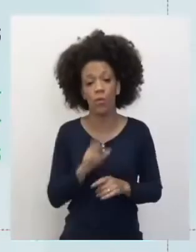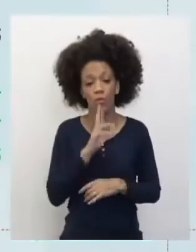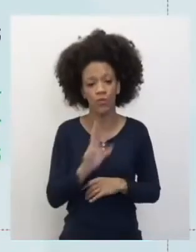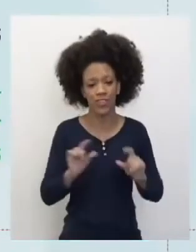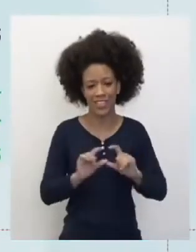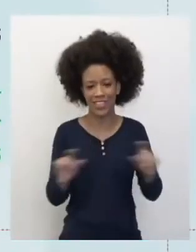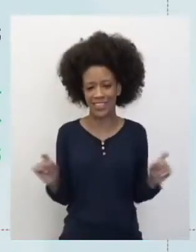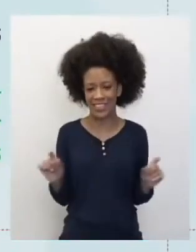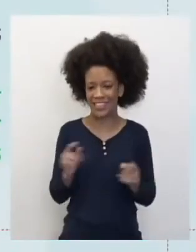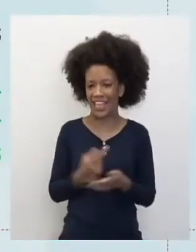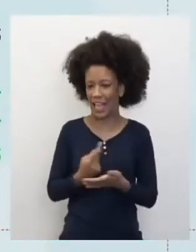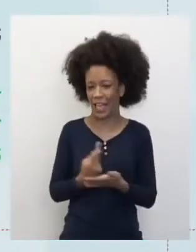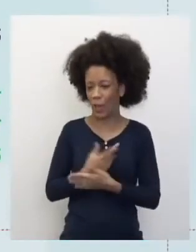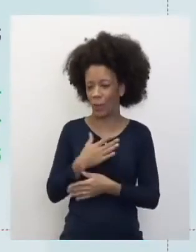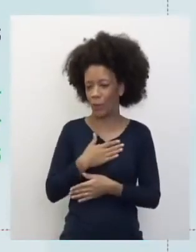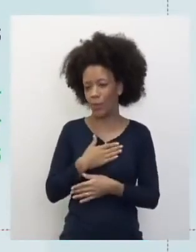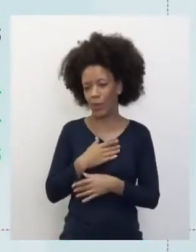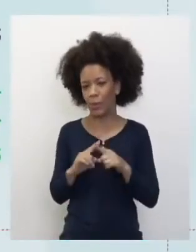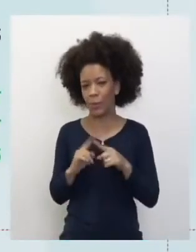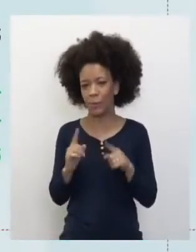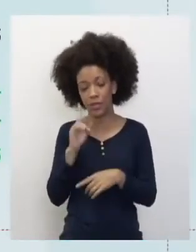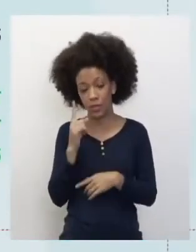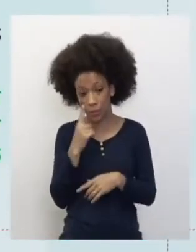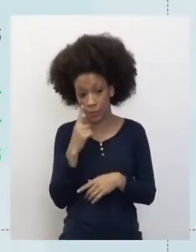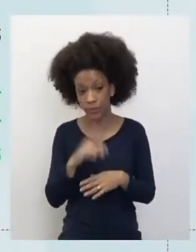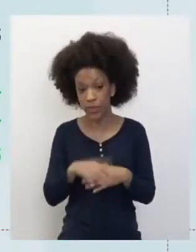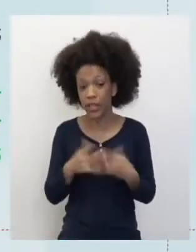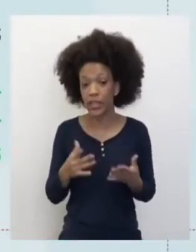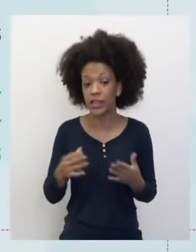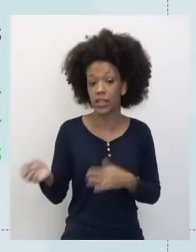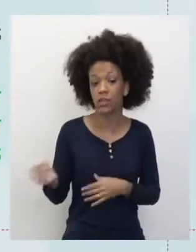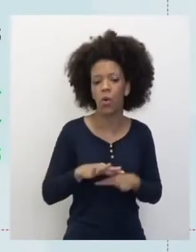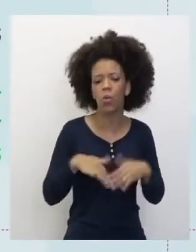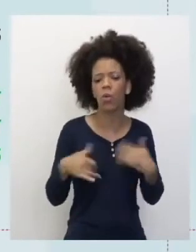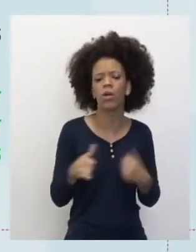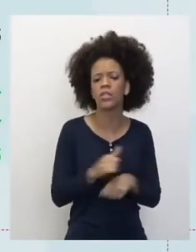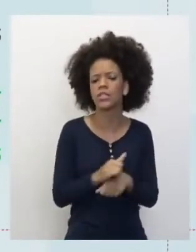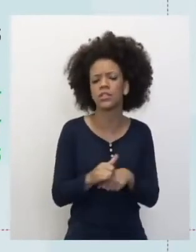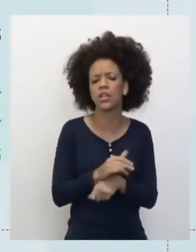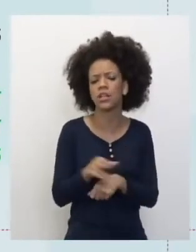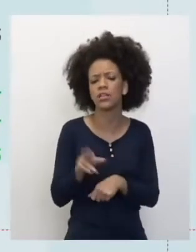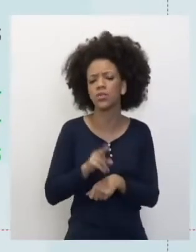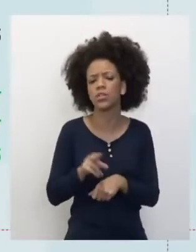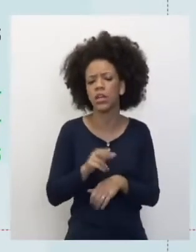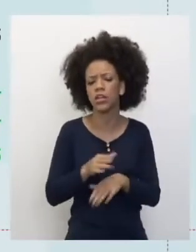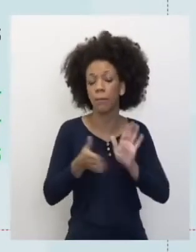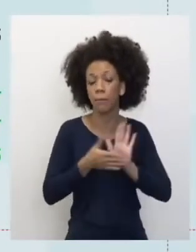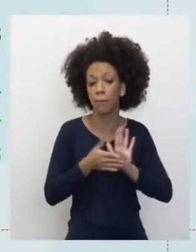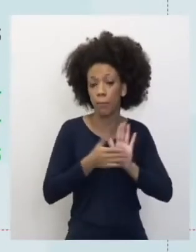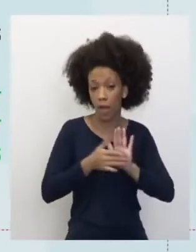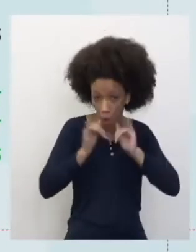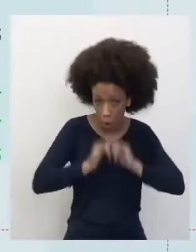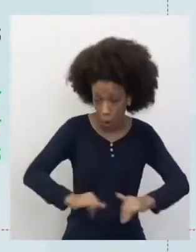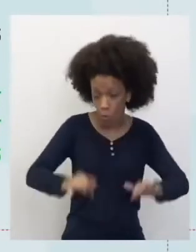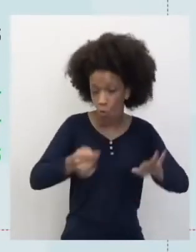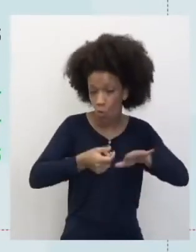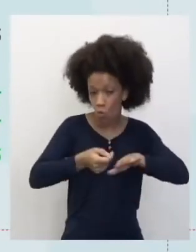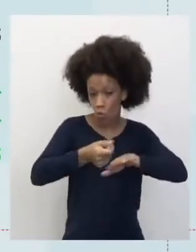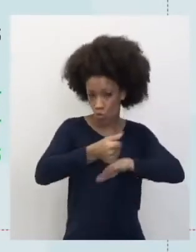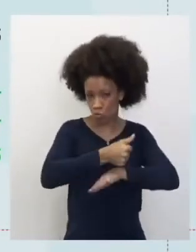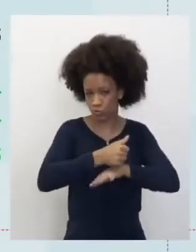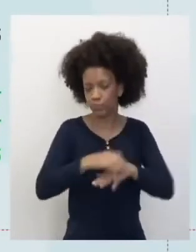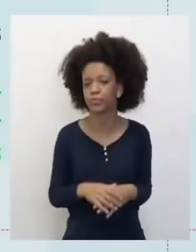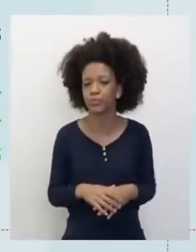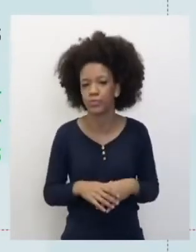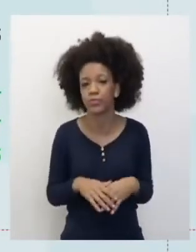né? Falha nossa. Então temos lá, ó. Na atualidade, quais são as estratégias utilizadas para propagar as fake news?